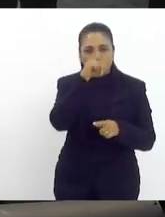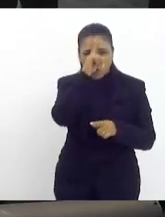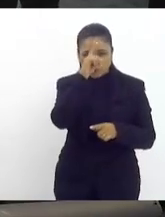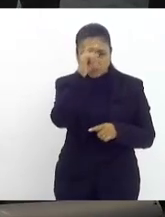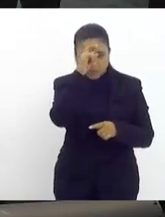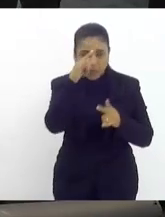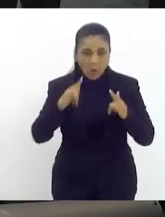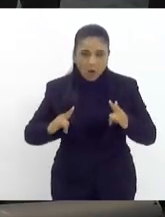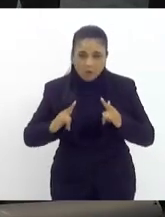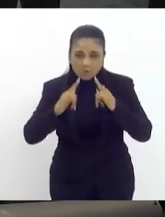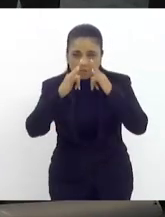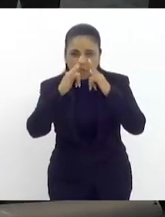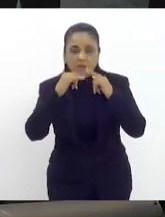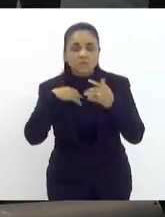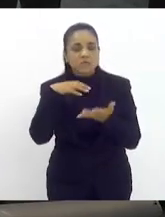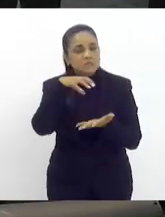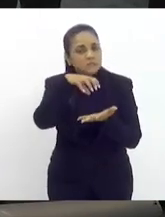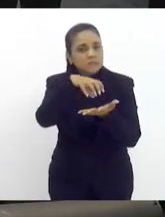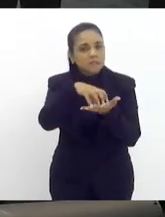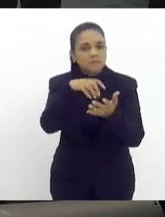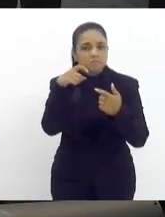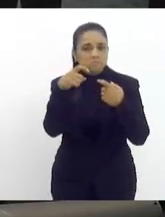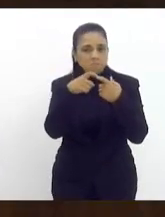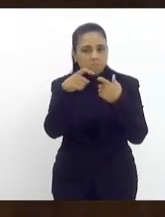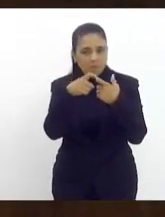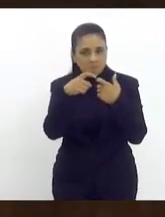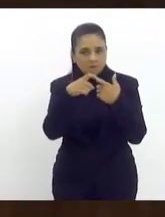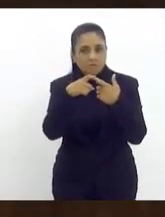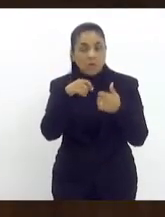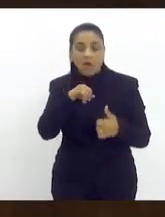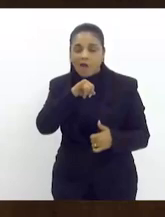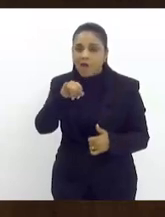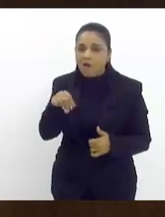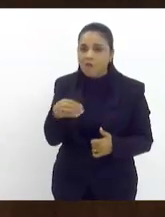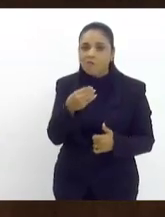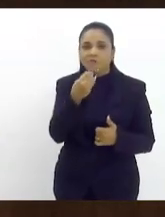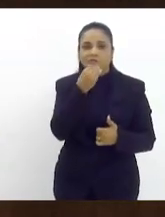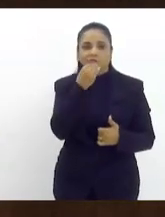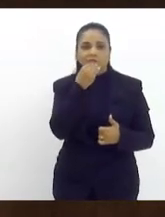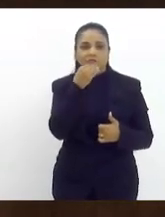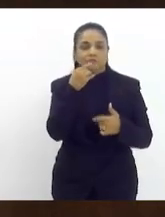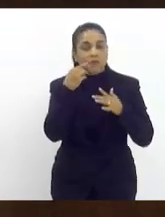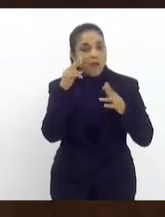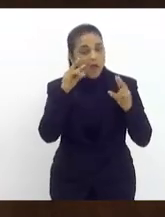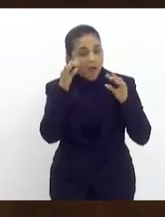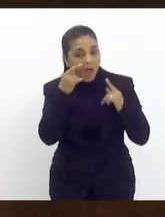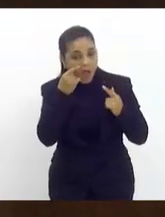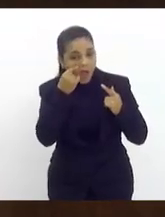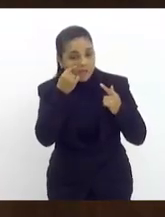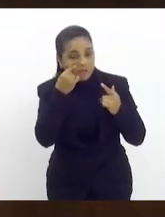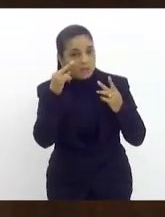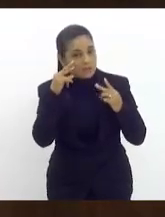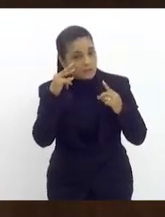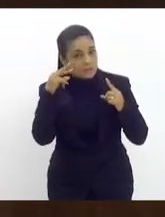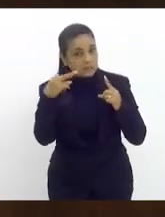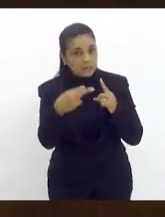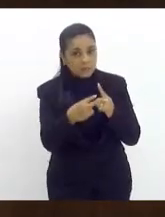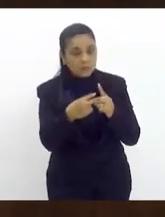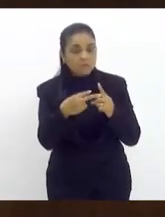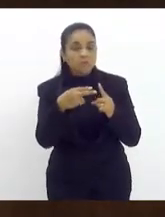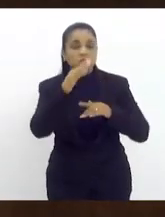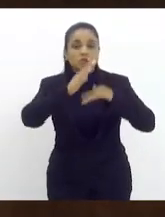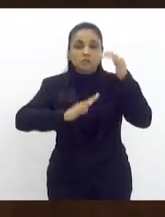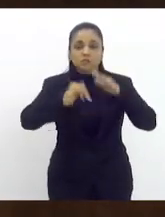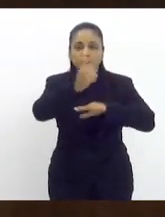a campanha e centros médicos. E eu aproveito, né, a oportunidade para chamar a atenção para a situação dos profissionais de saúde